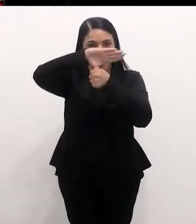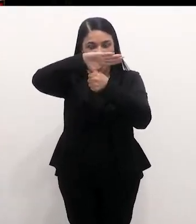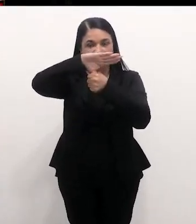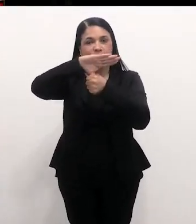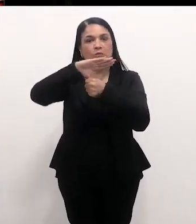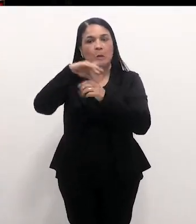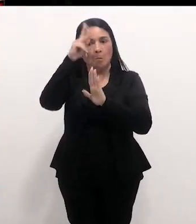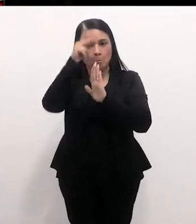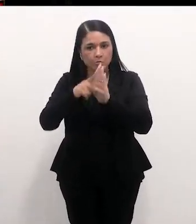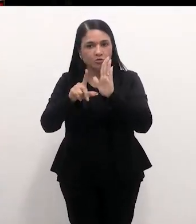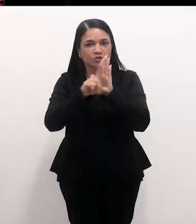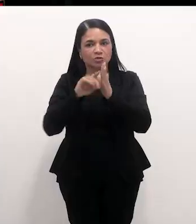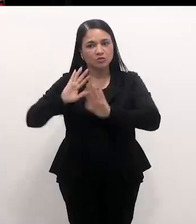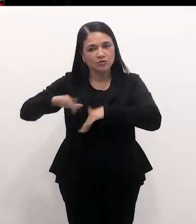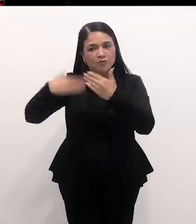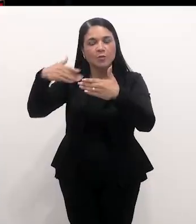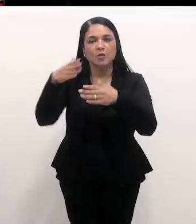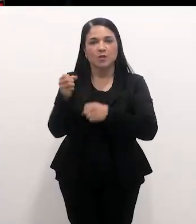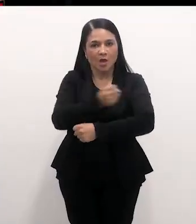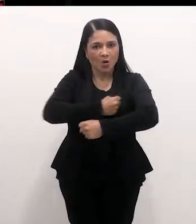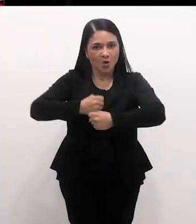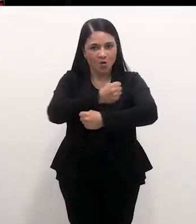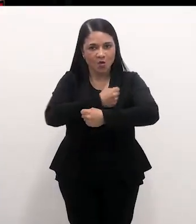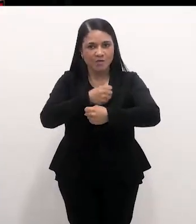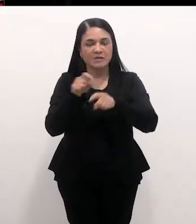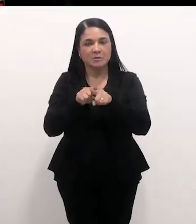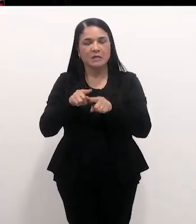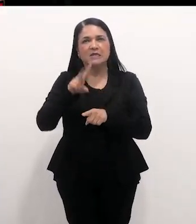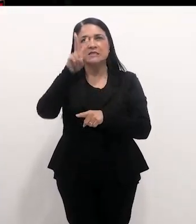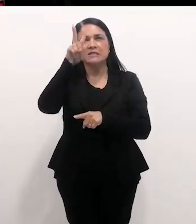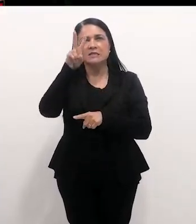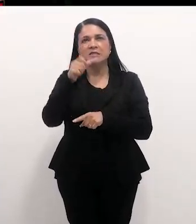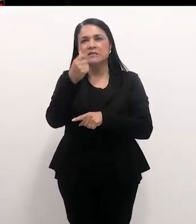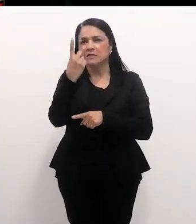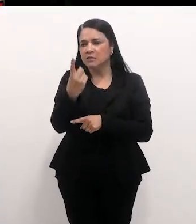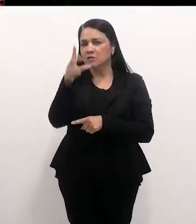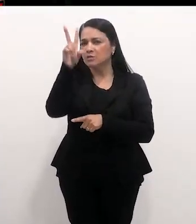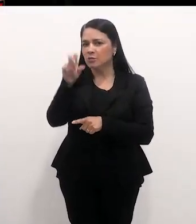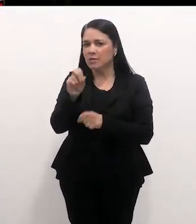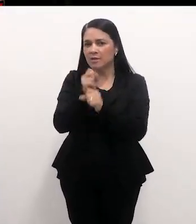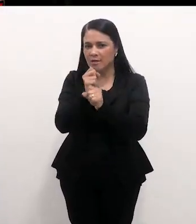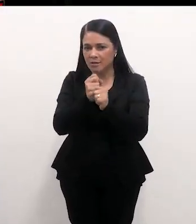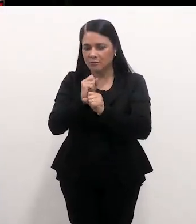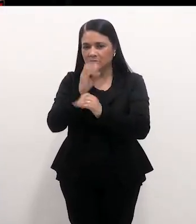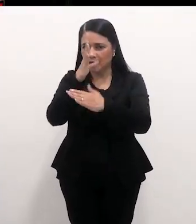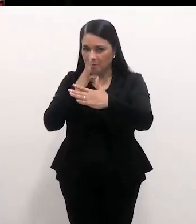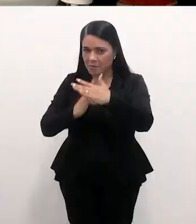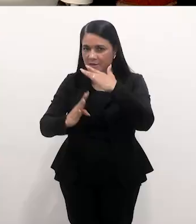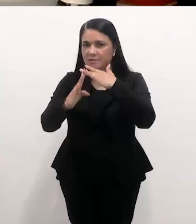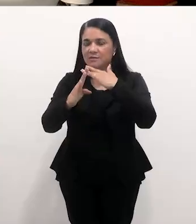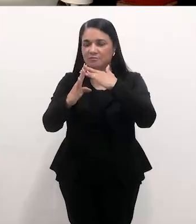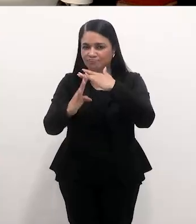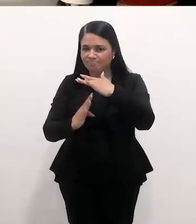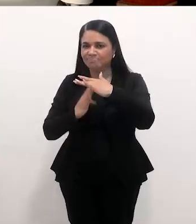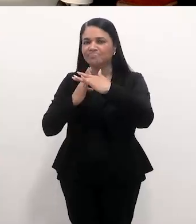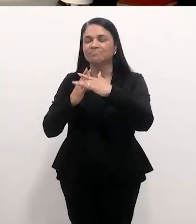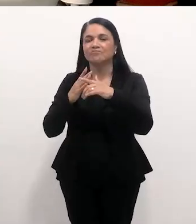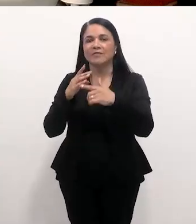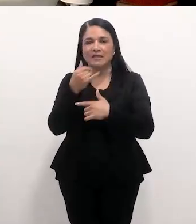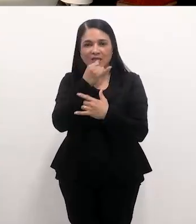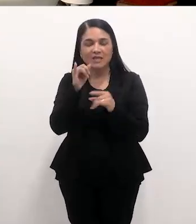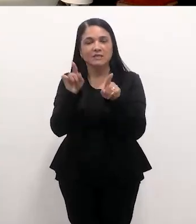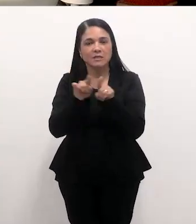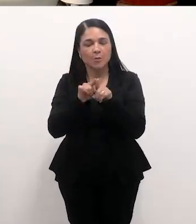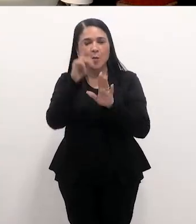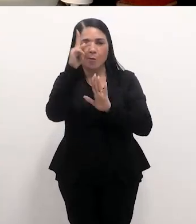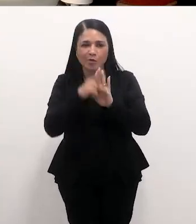dessa gastronomia, acho que não só em relação aos 150 anos da migração italiana, mas também é um projeto fixo, né? Poderia falar um pouquinho